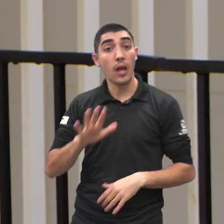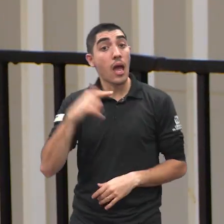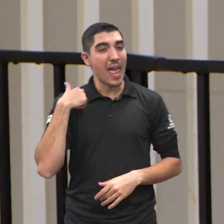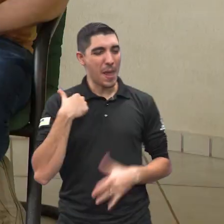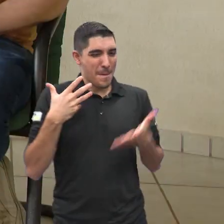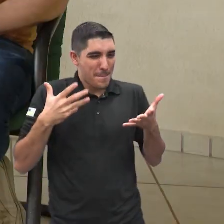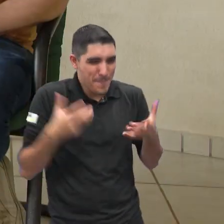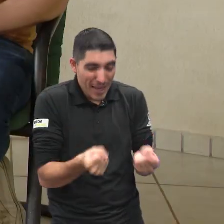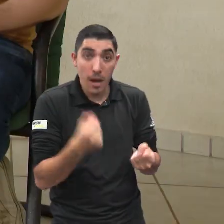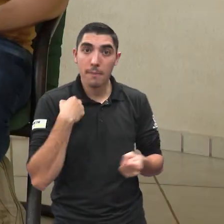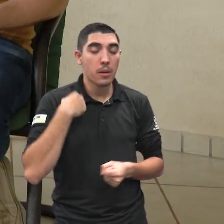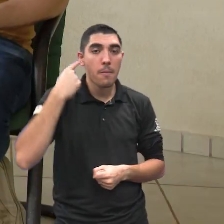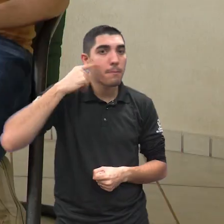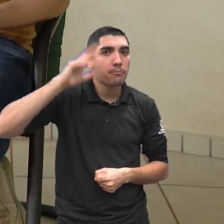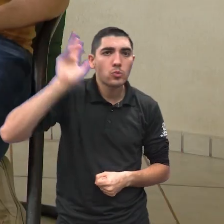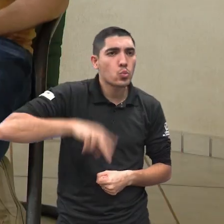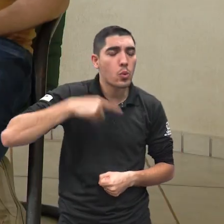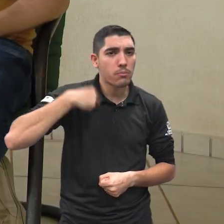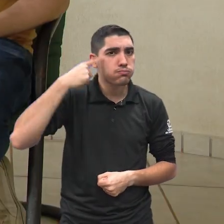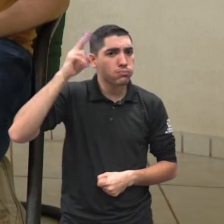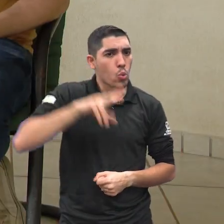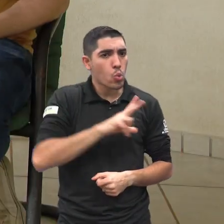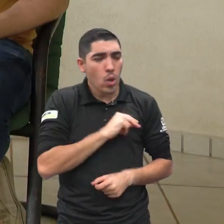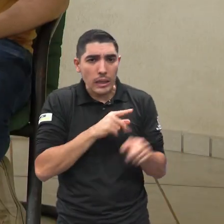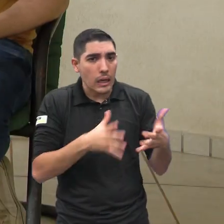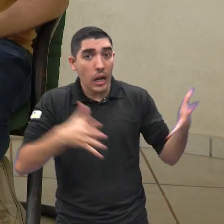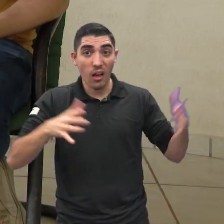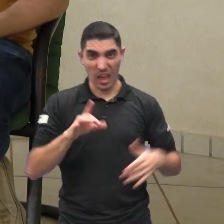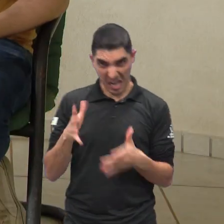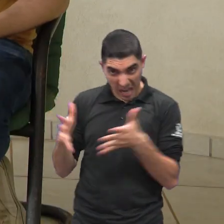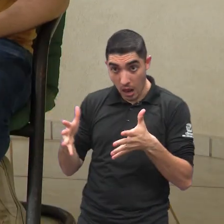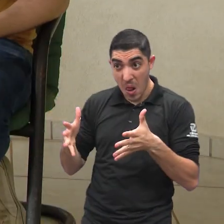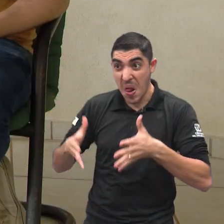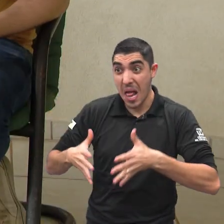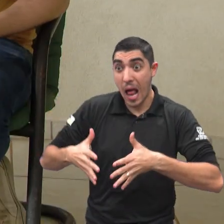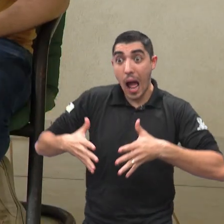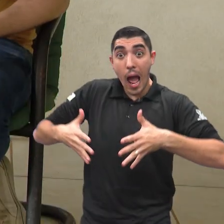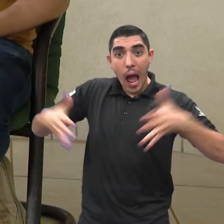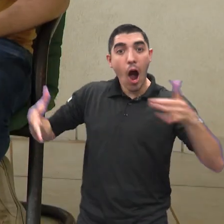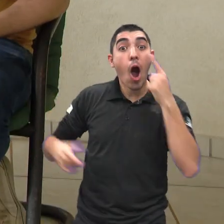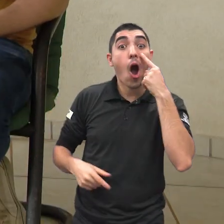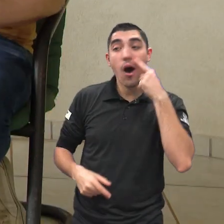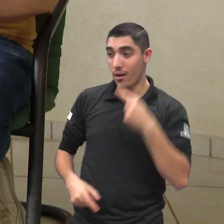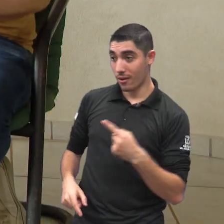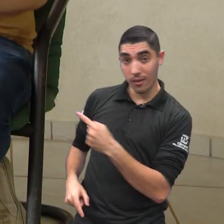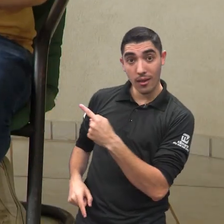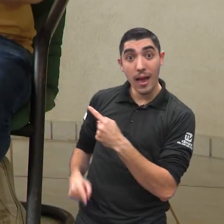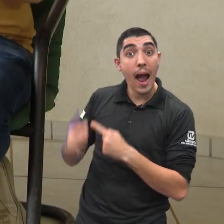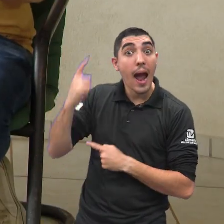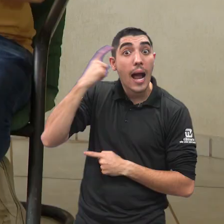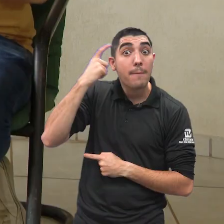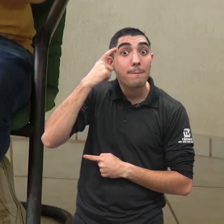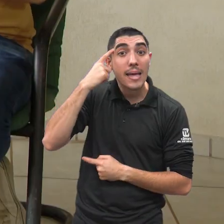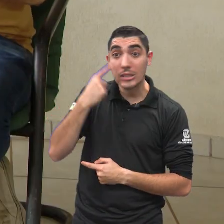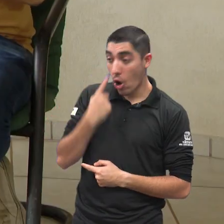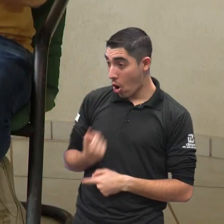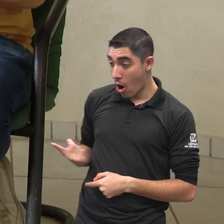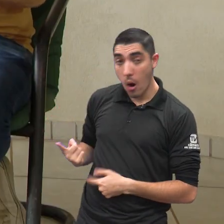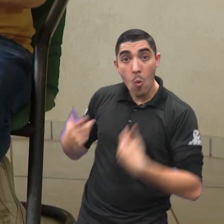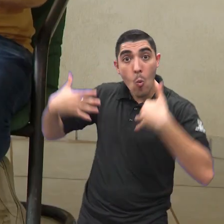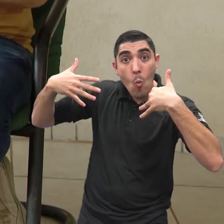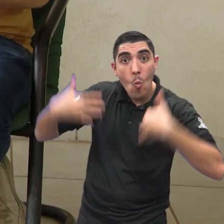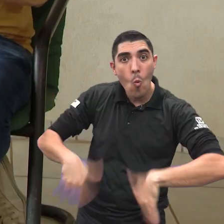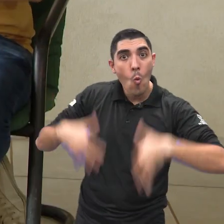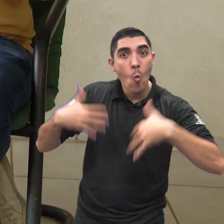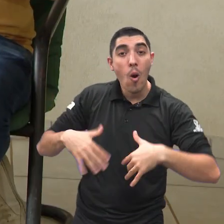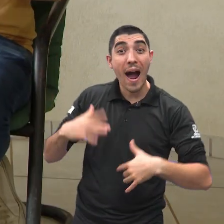ficar grandes. Grandes não, gigantes. Ele tá aqui na frente da câmera, vocês estão enxergando o tamanho da cabeça deste